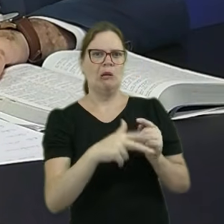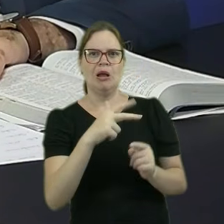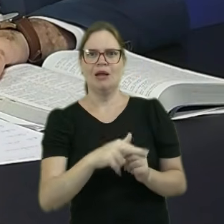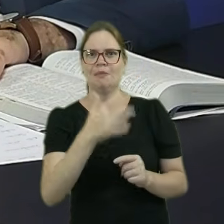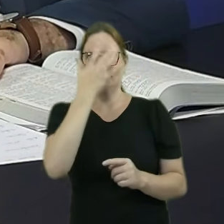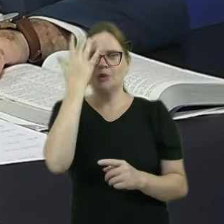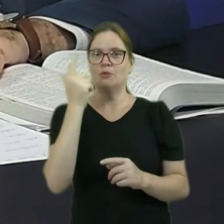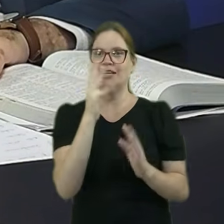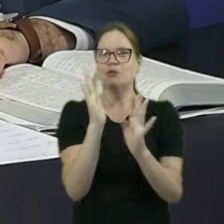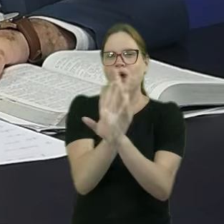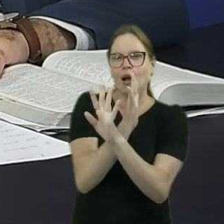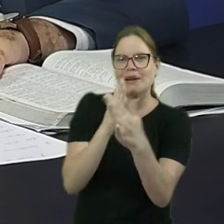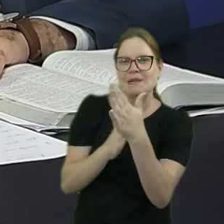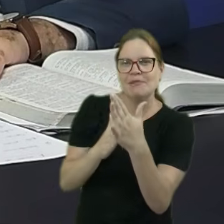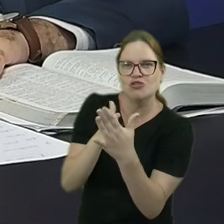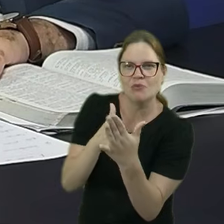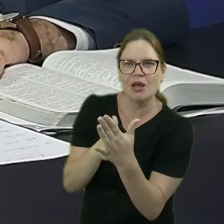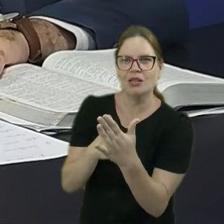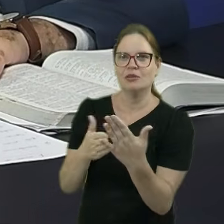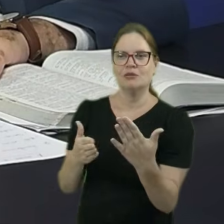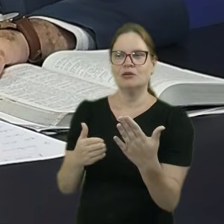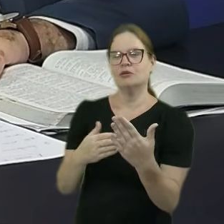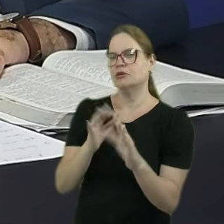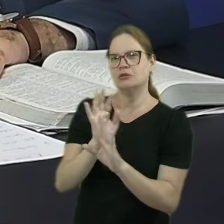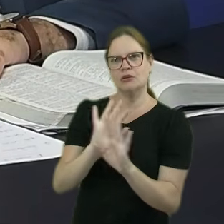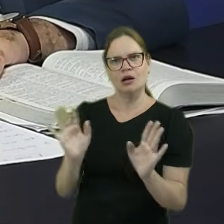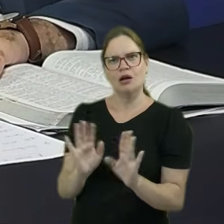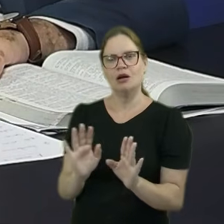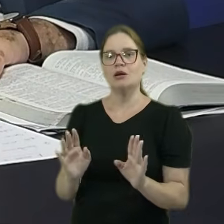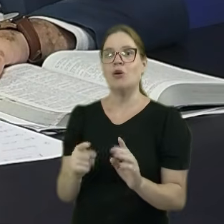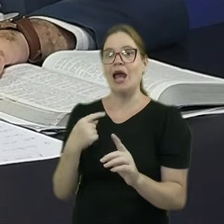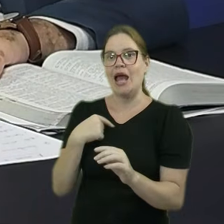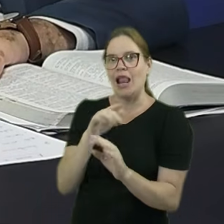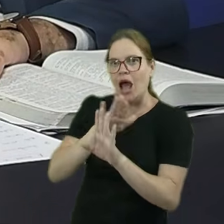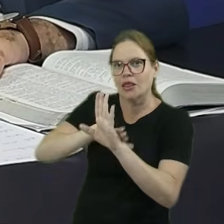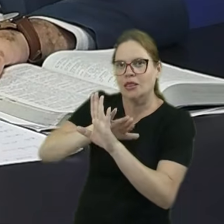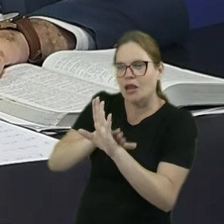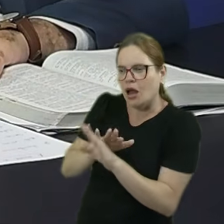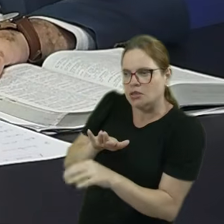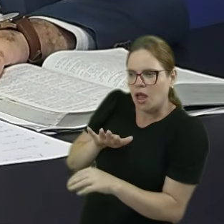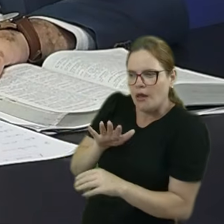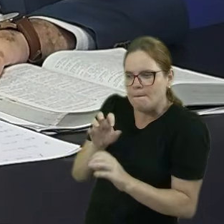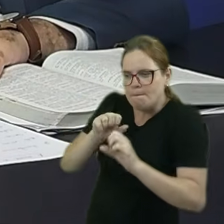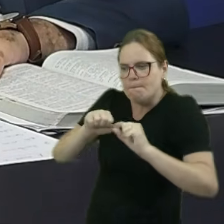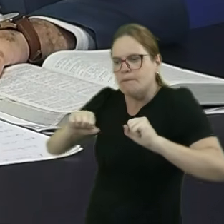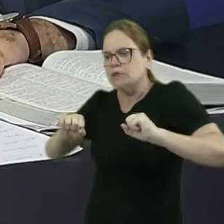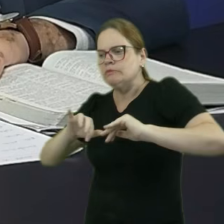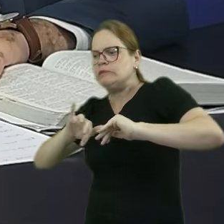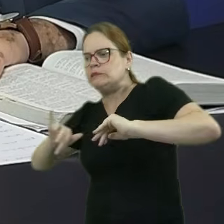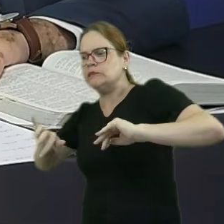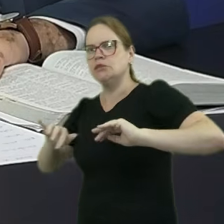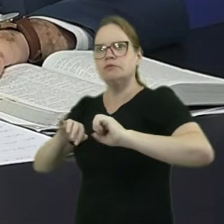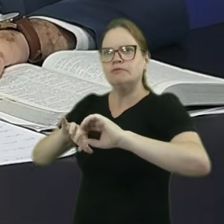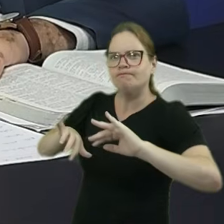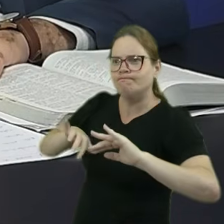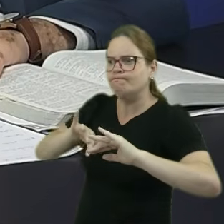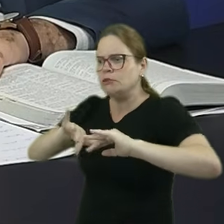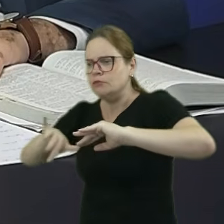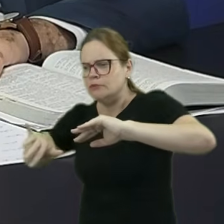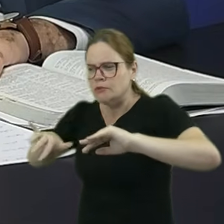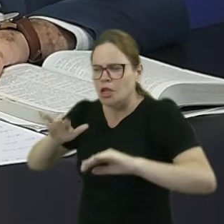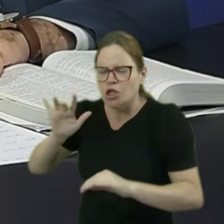desapercebido, porque ele estava indo para outra situação, mas ela veio por detrás e sabia que dele sairia